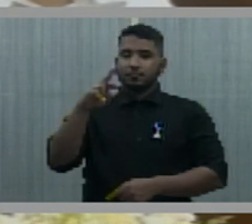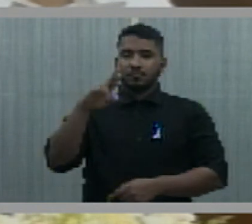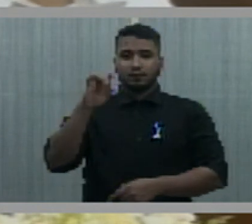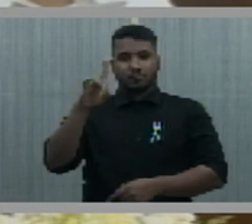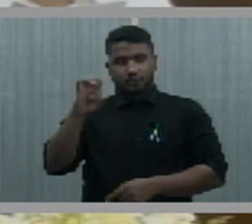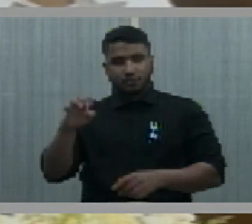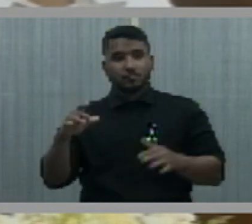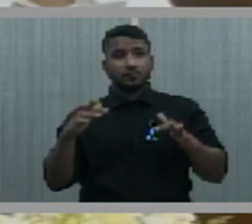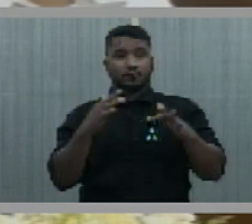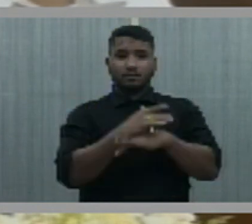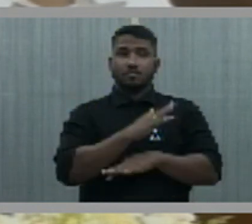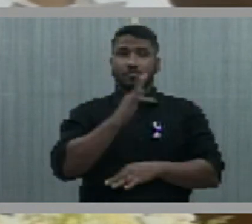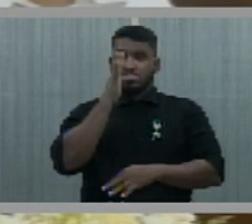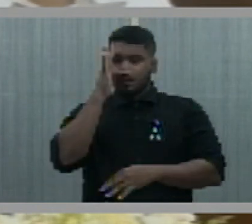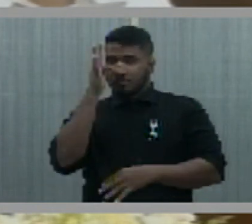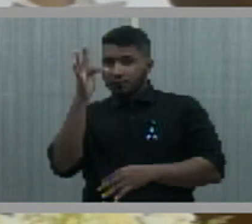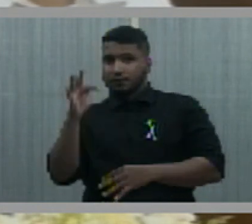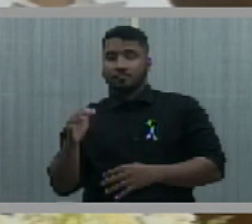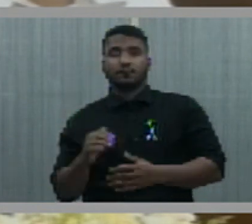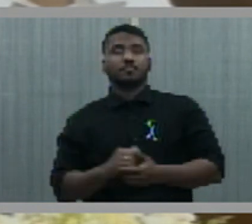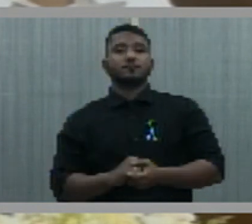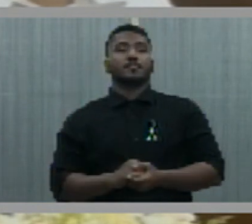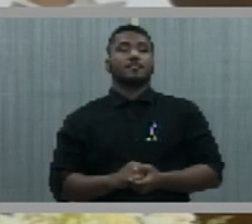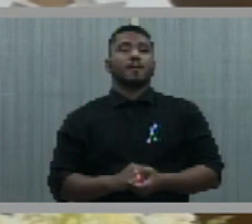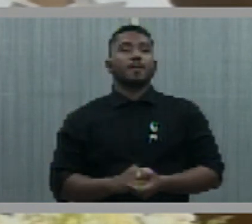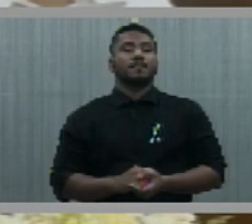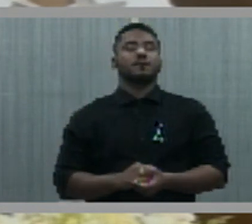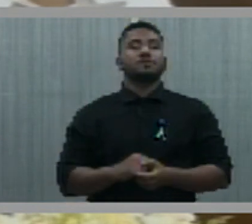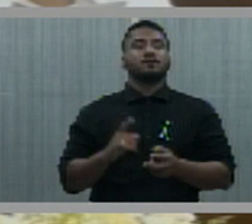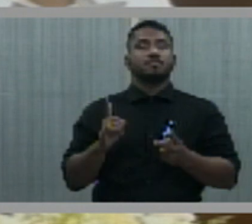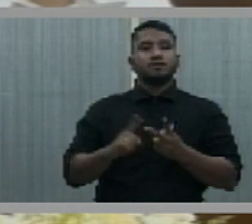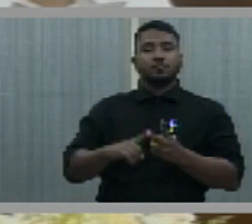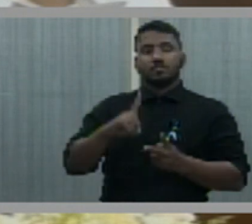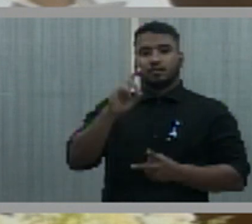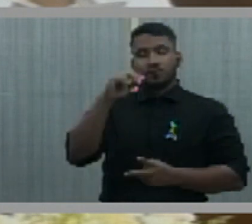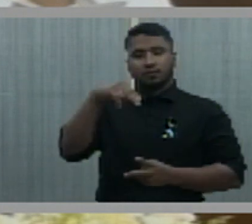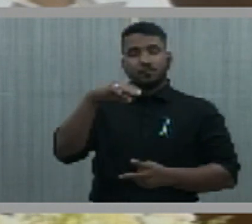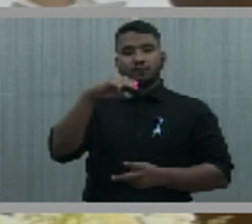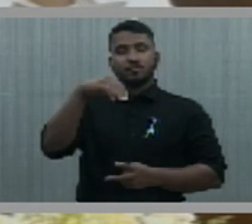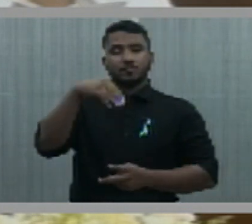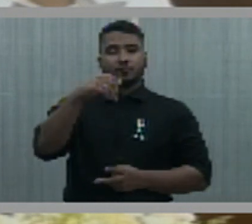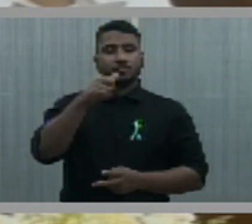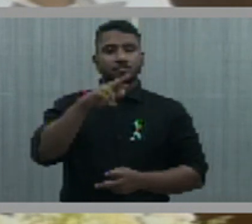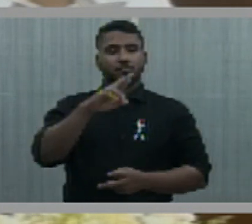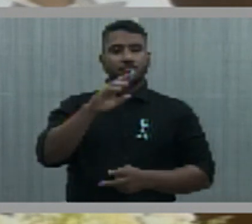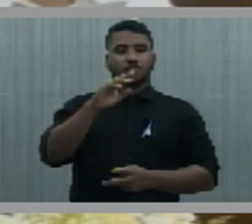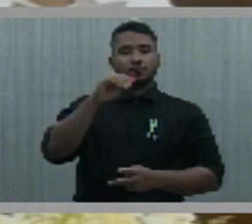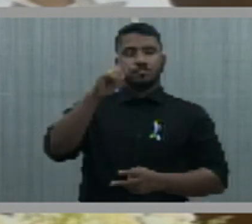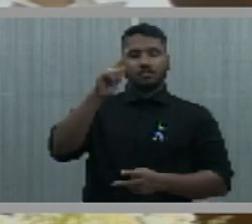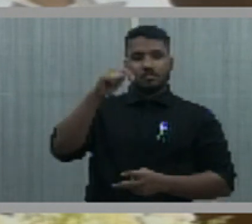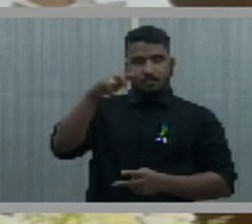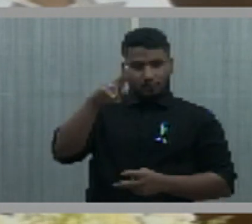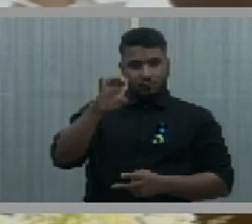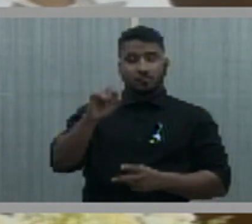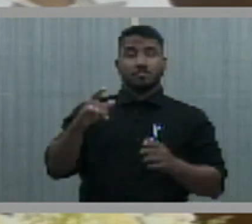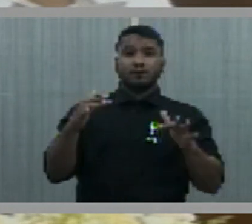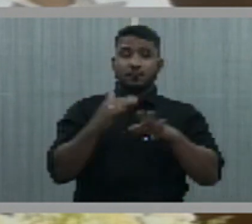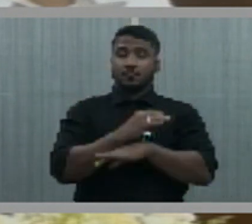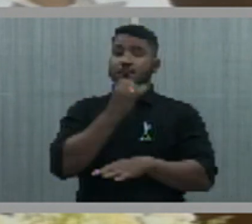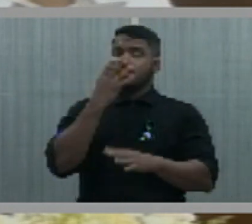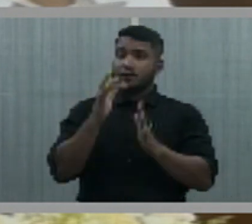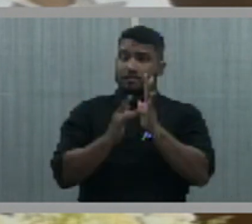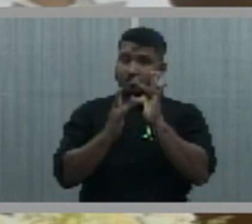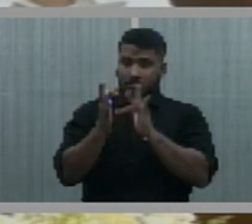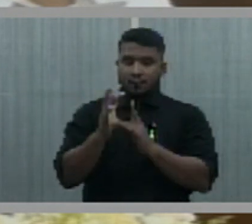Diocese de Floriano, reverendíssimo senhor Dom Marcos Antônio Tavone, bispo da Diocese de Bom